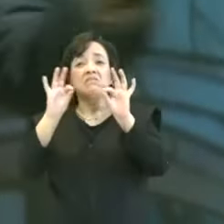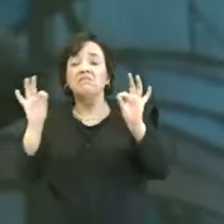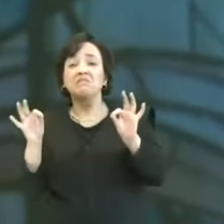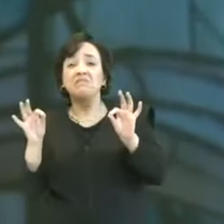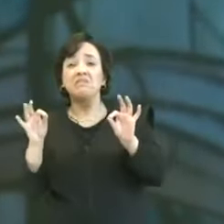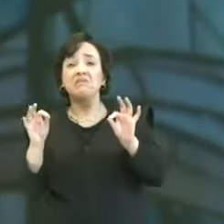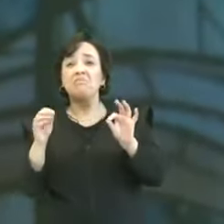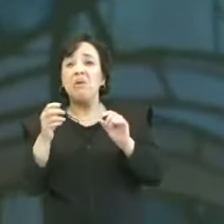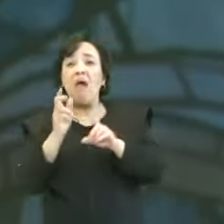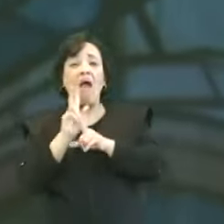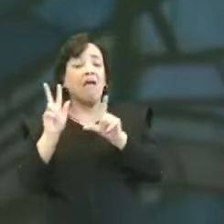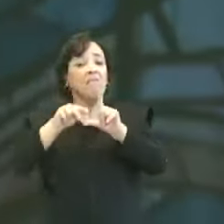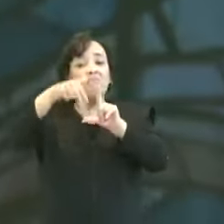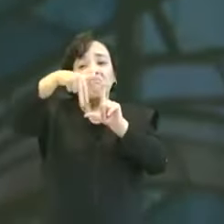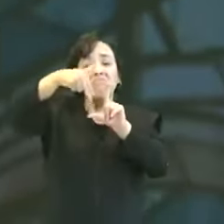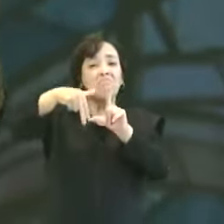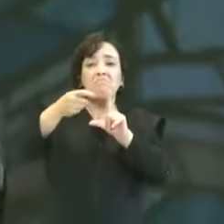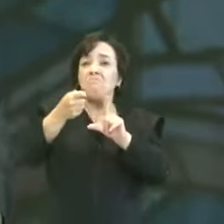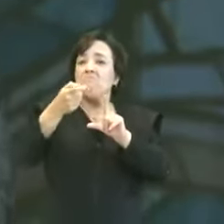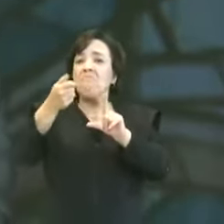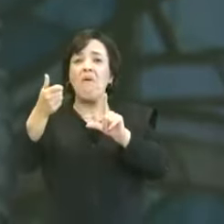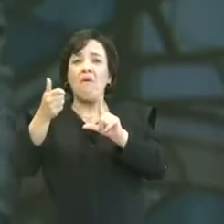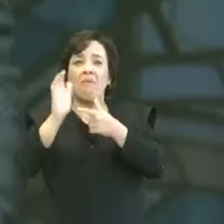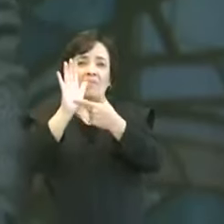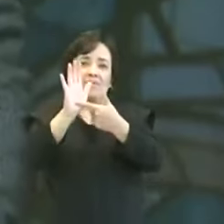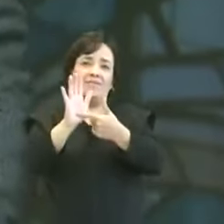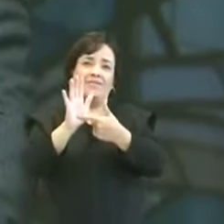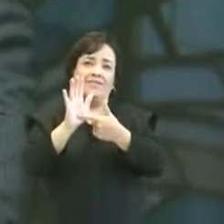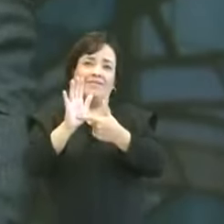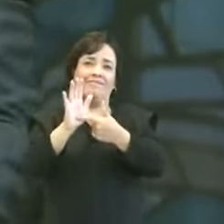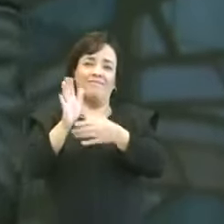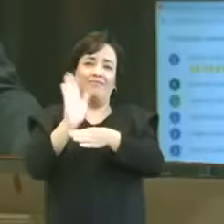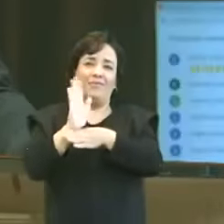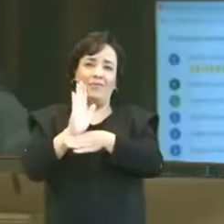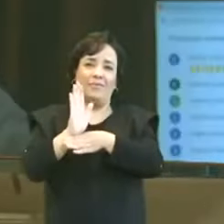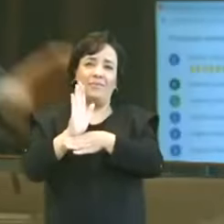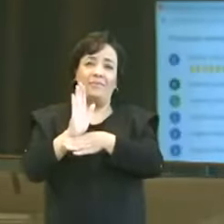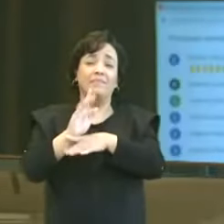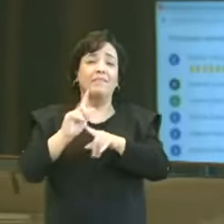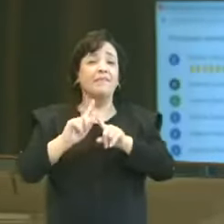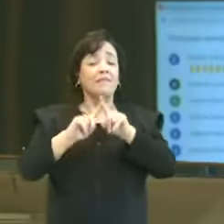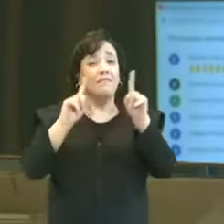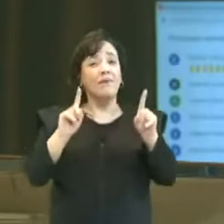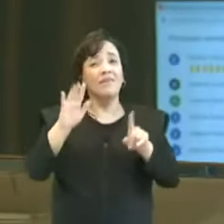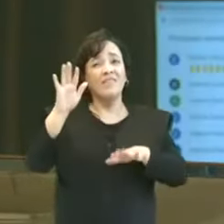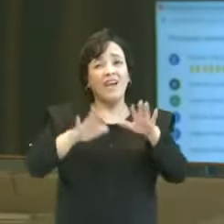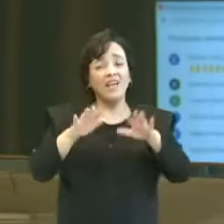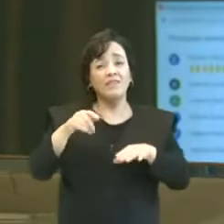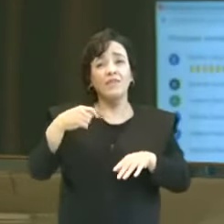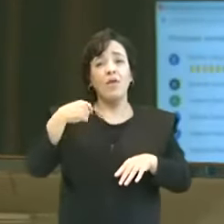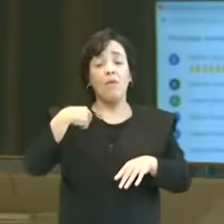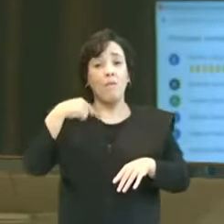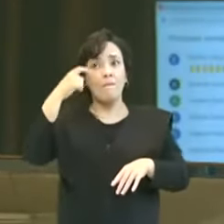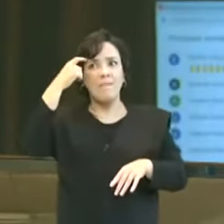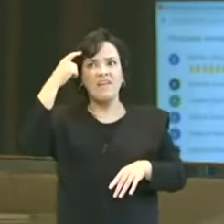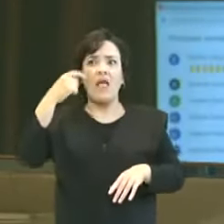Quando terminou, vocês me viram, ninguém tinha visto ele. E sabe, às vezes a gente acha que o filme é sobre a